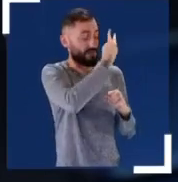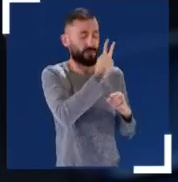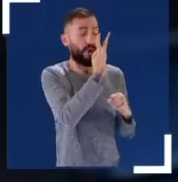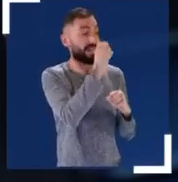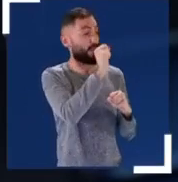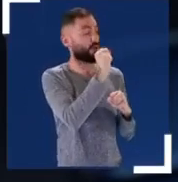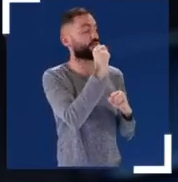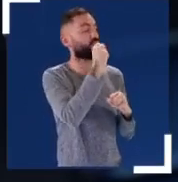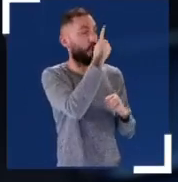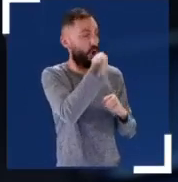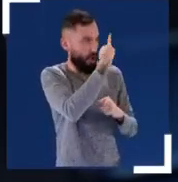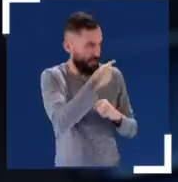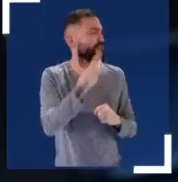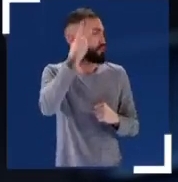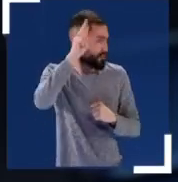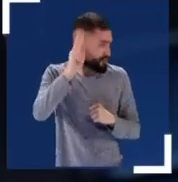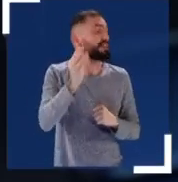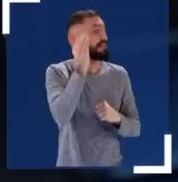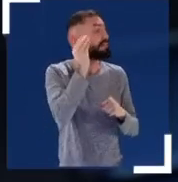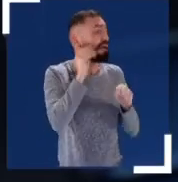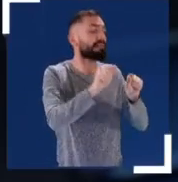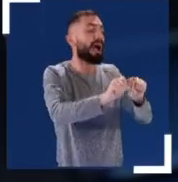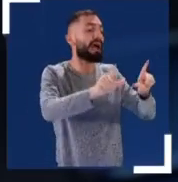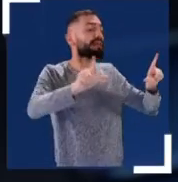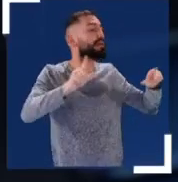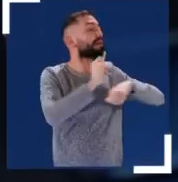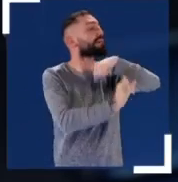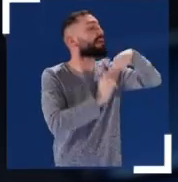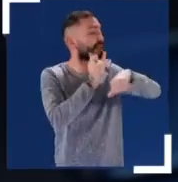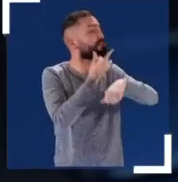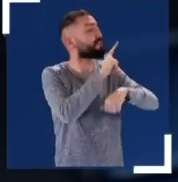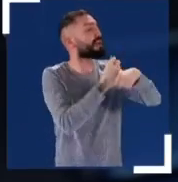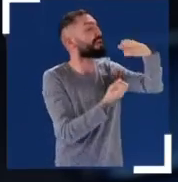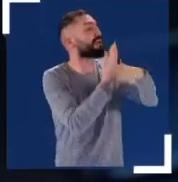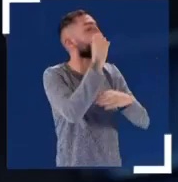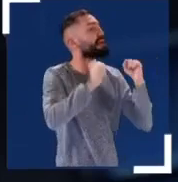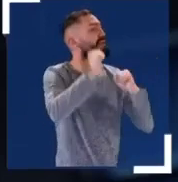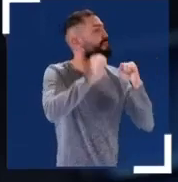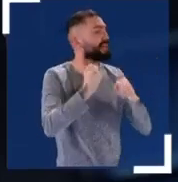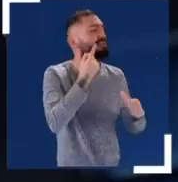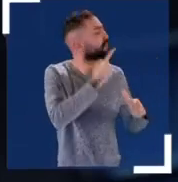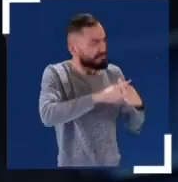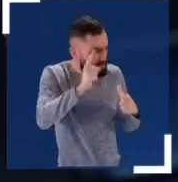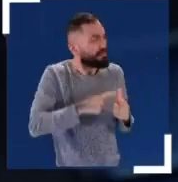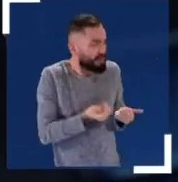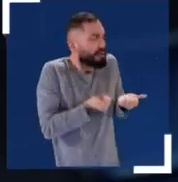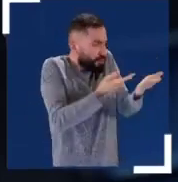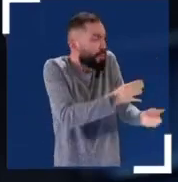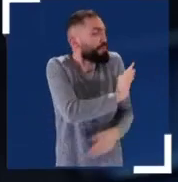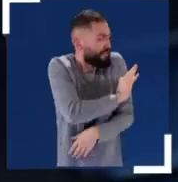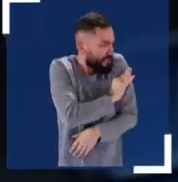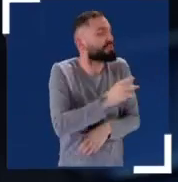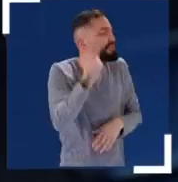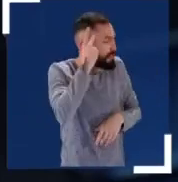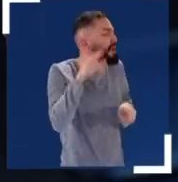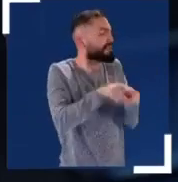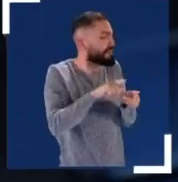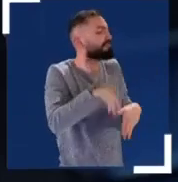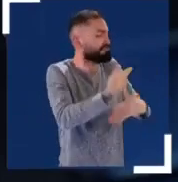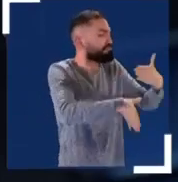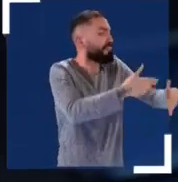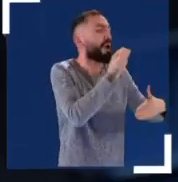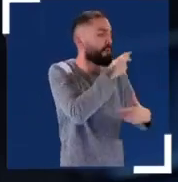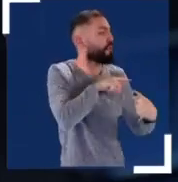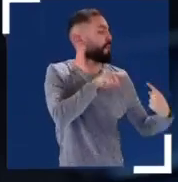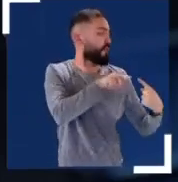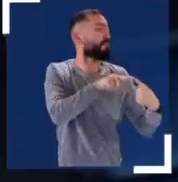E eu não tenho nenhum problema de fazer a cessão desse conhecimento que São Paulo fez para a Prefeitura de São Paulo. É bom que a Prefeitura de São Paulo pudesse se adequar